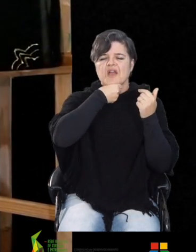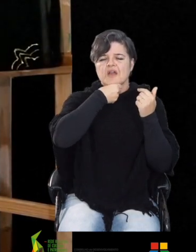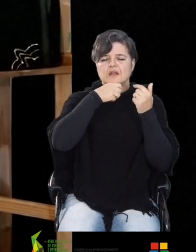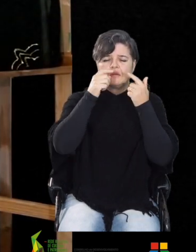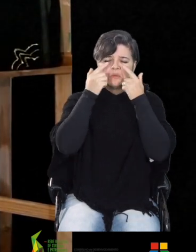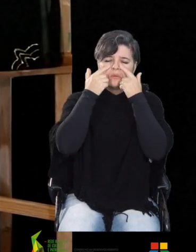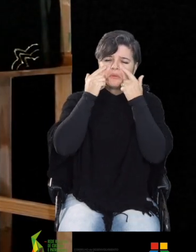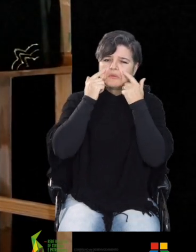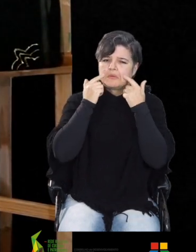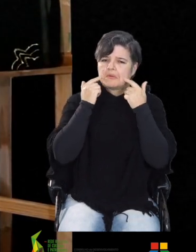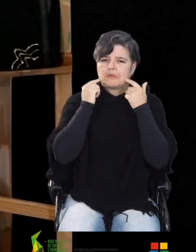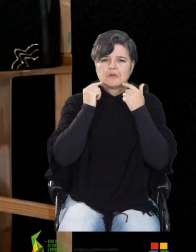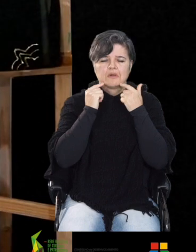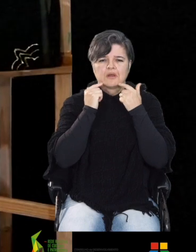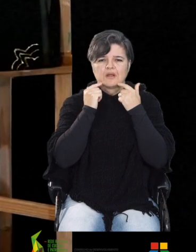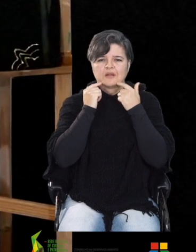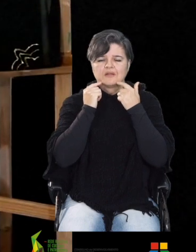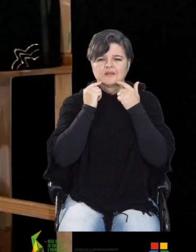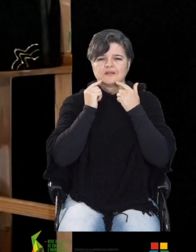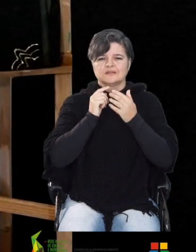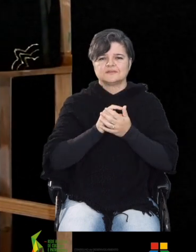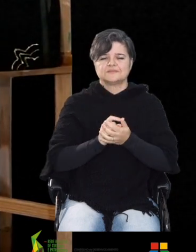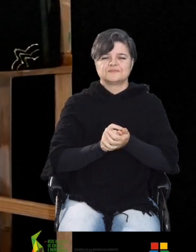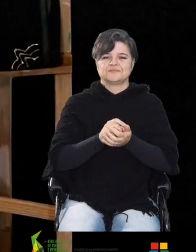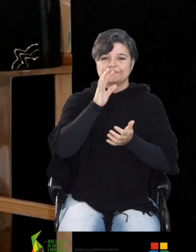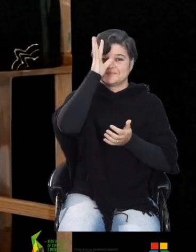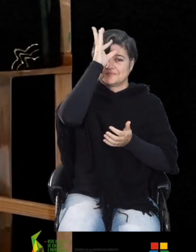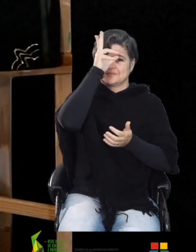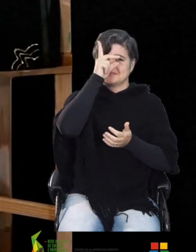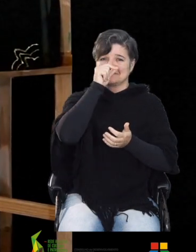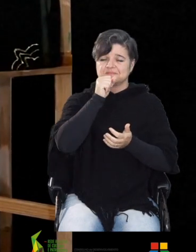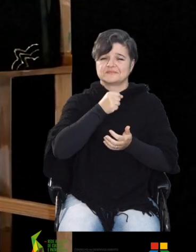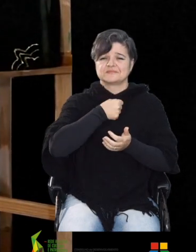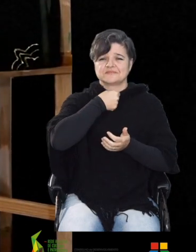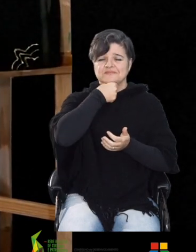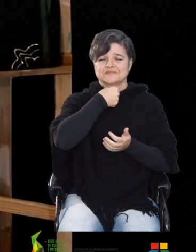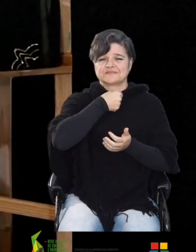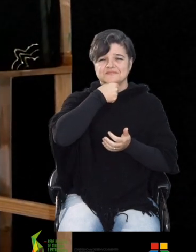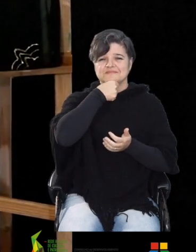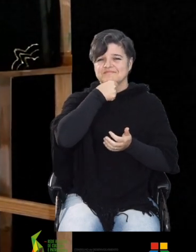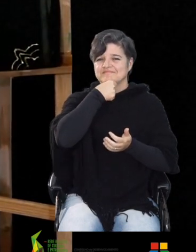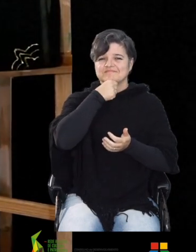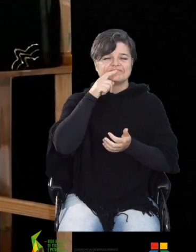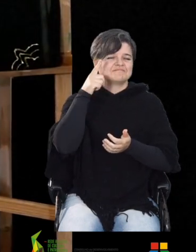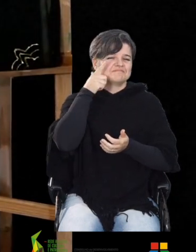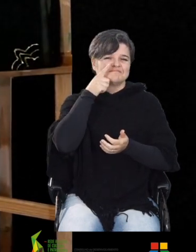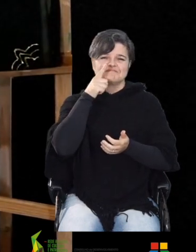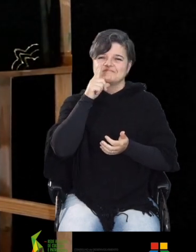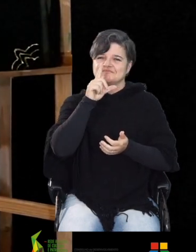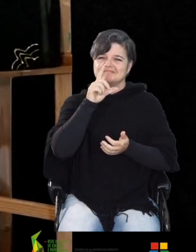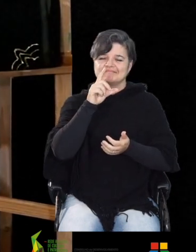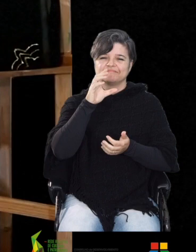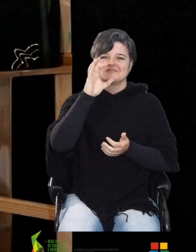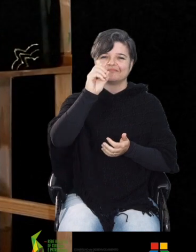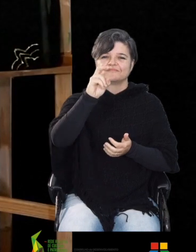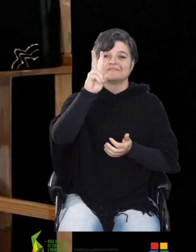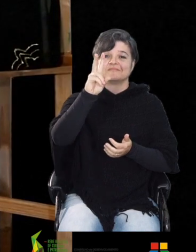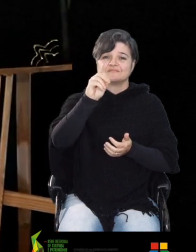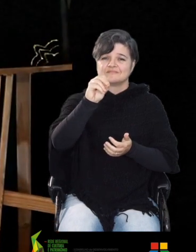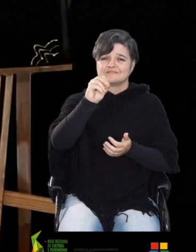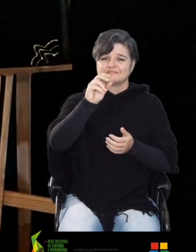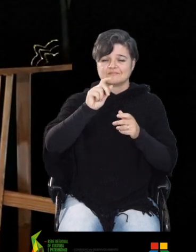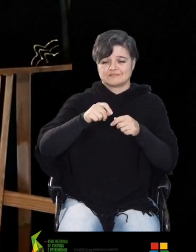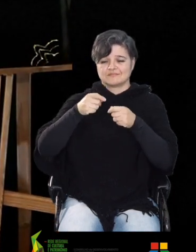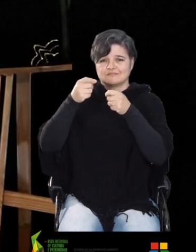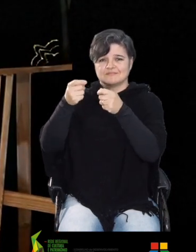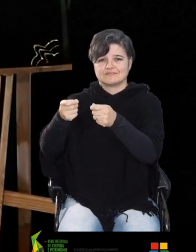pa eu era uma velha galinha que não conseguia mais novos botar